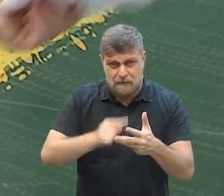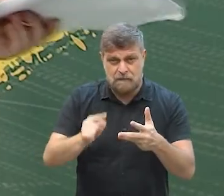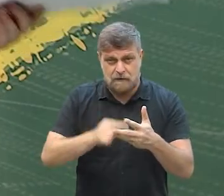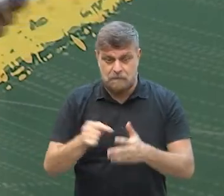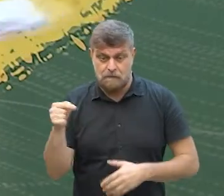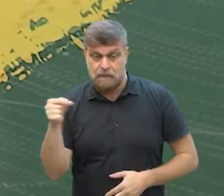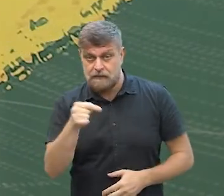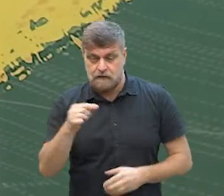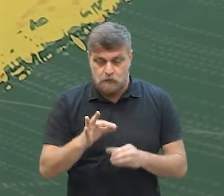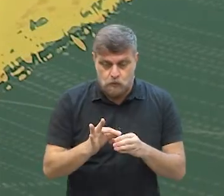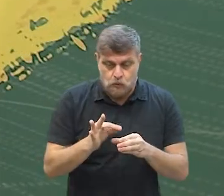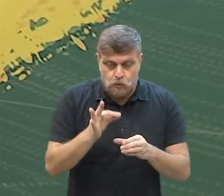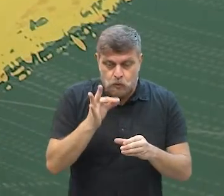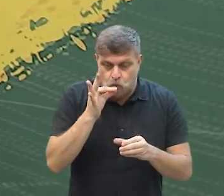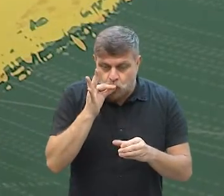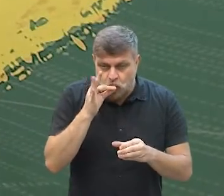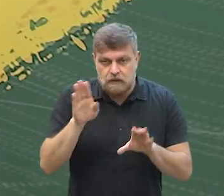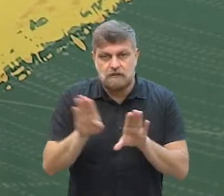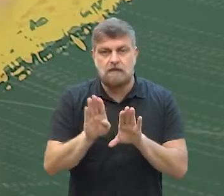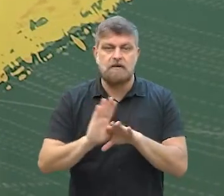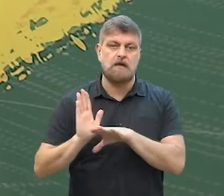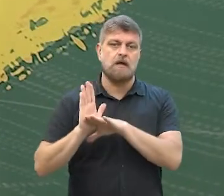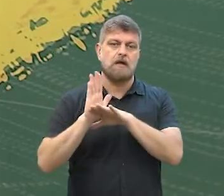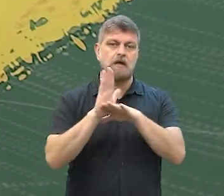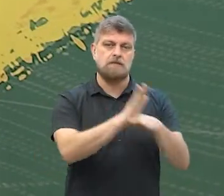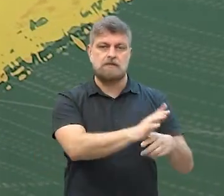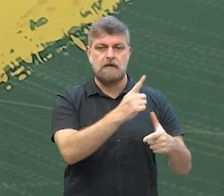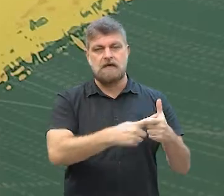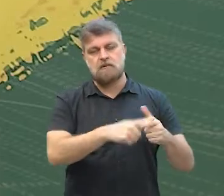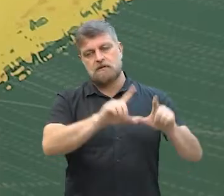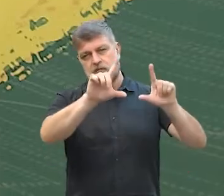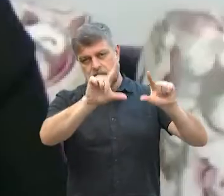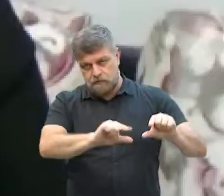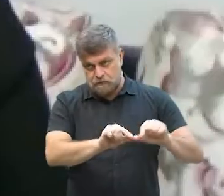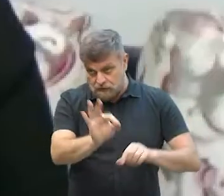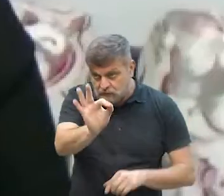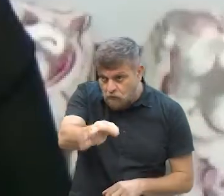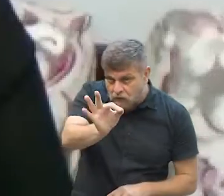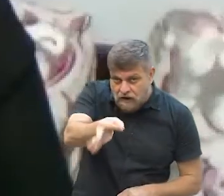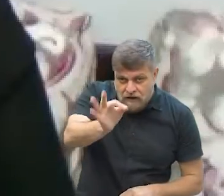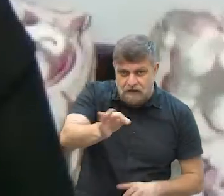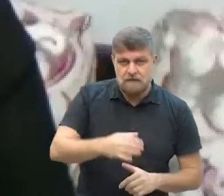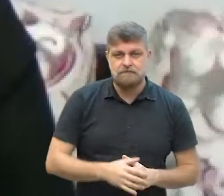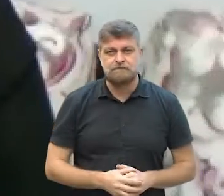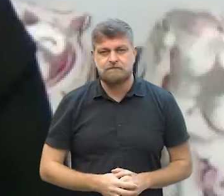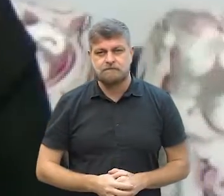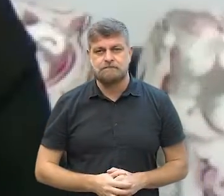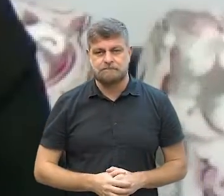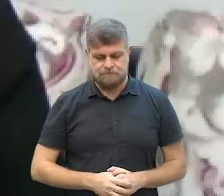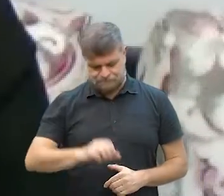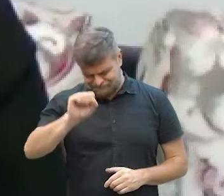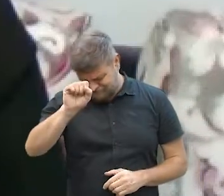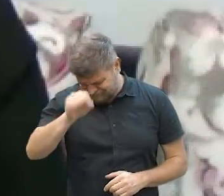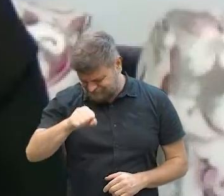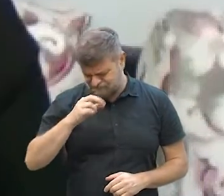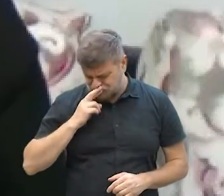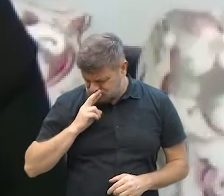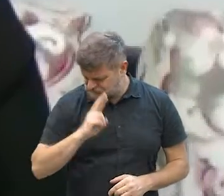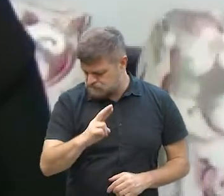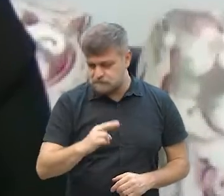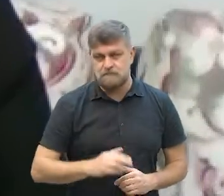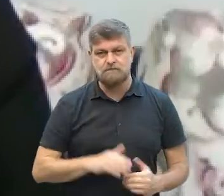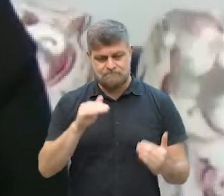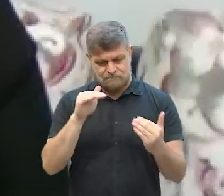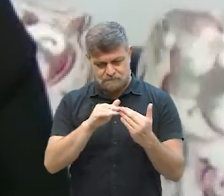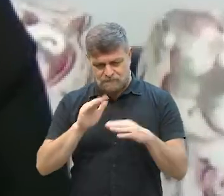isso certamente também ajudaria a minimizar, né, Aline, essa situação, né? Sim, com